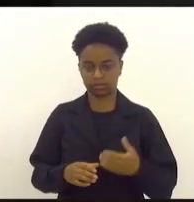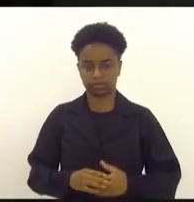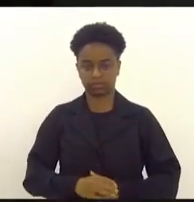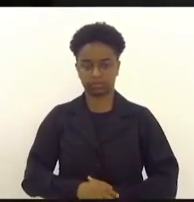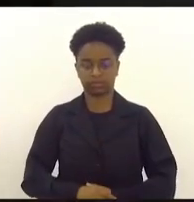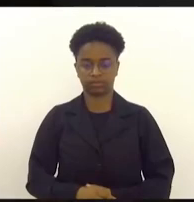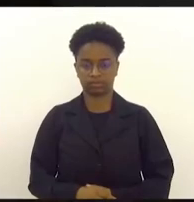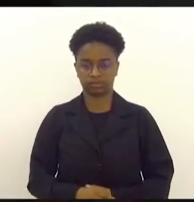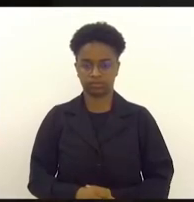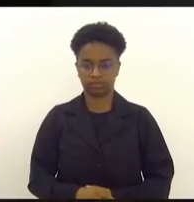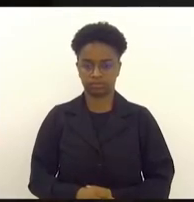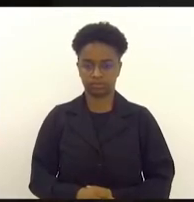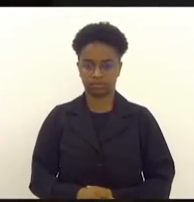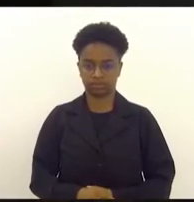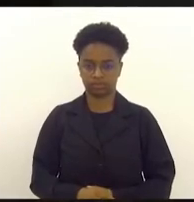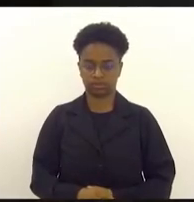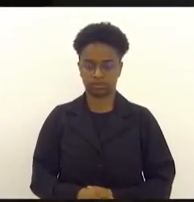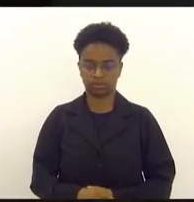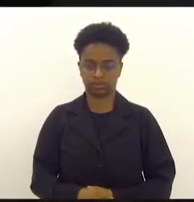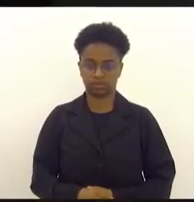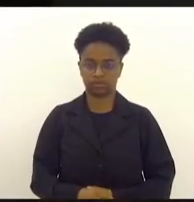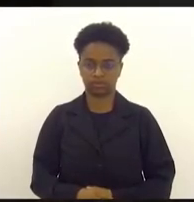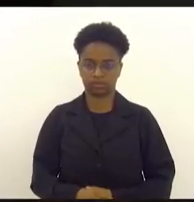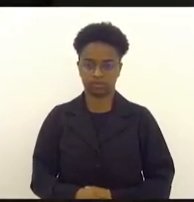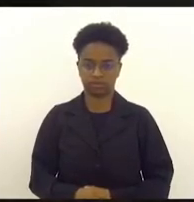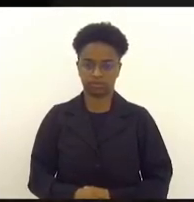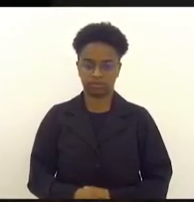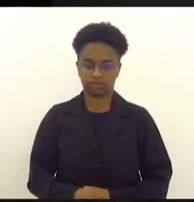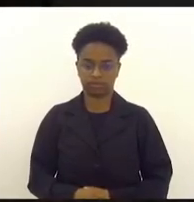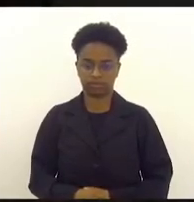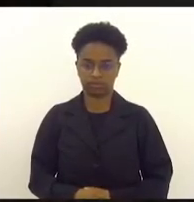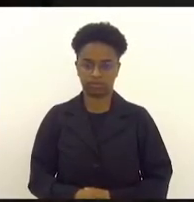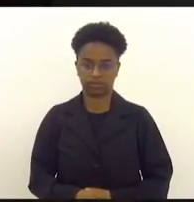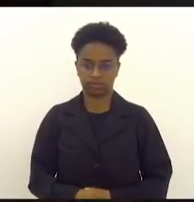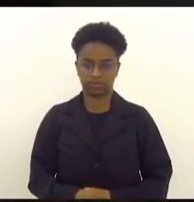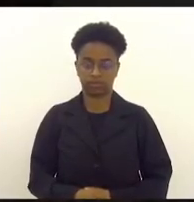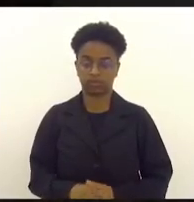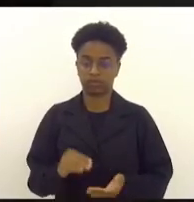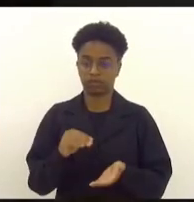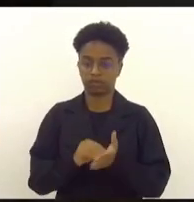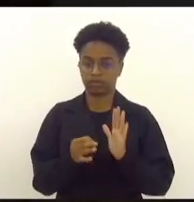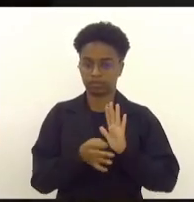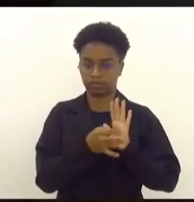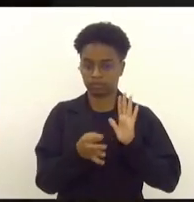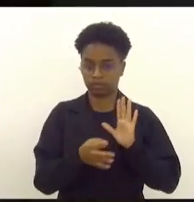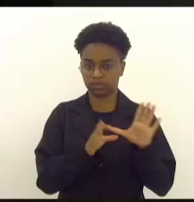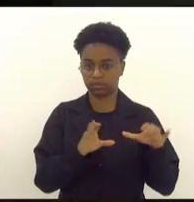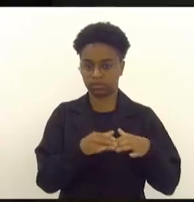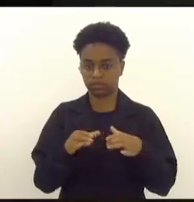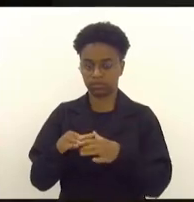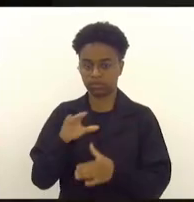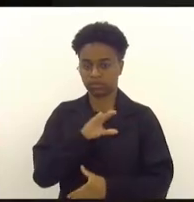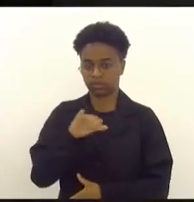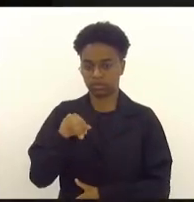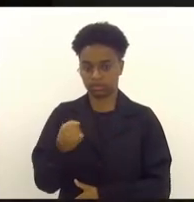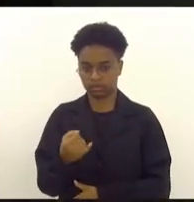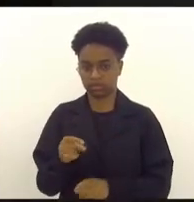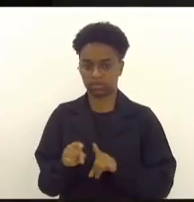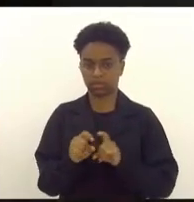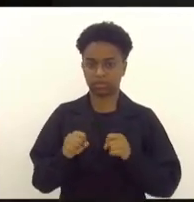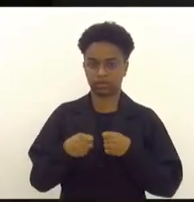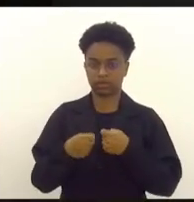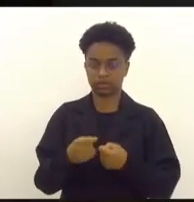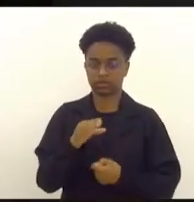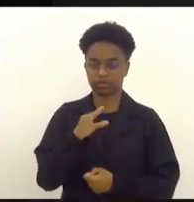Alexandre Freitas Eurico Júnior e Andrezinho Ceciliano pendendo de pareceres das comissões Constituição e justiça Defesa